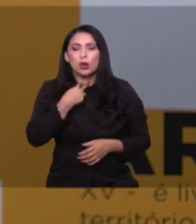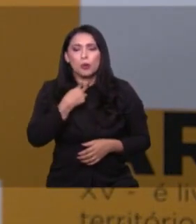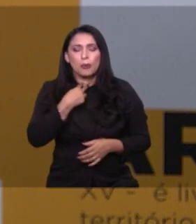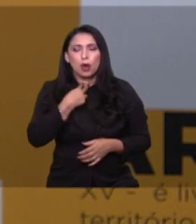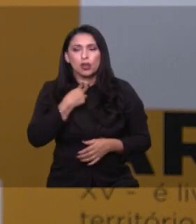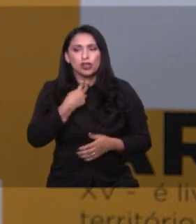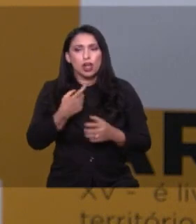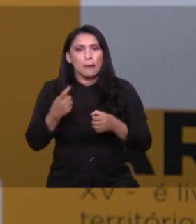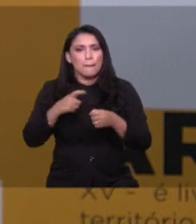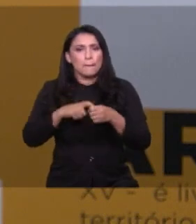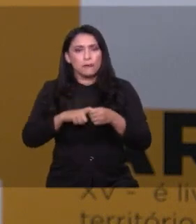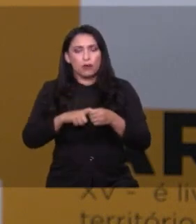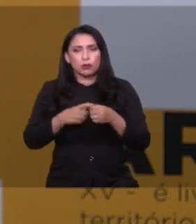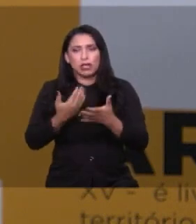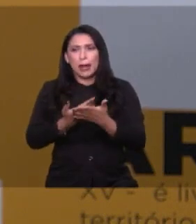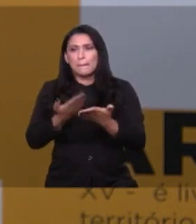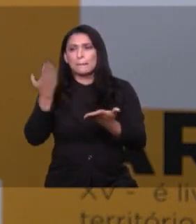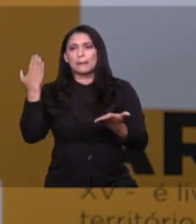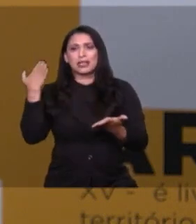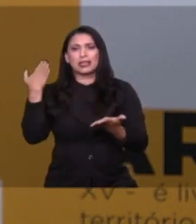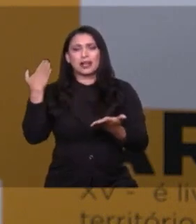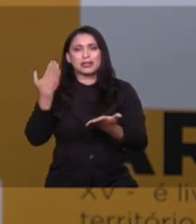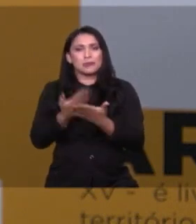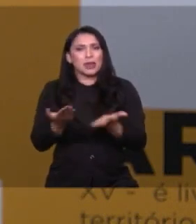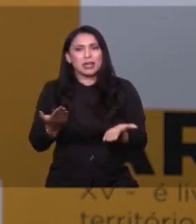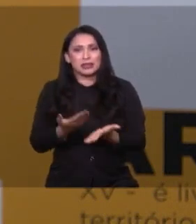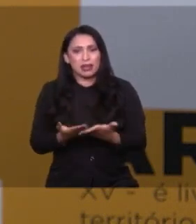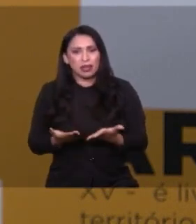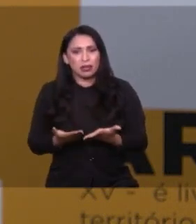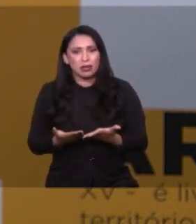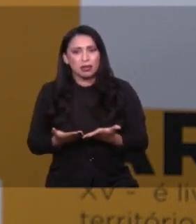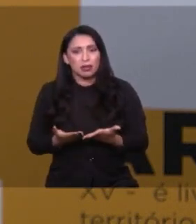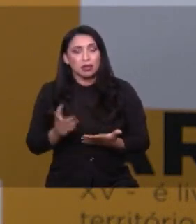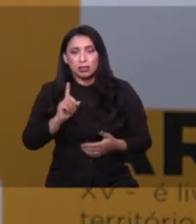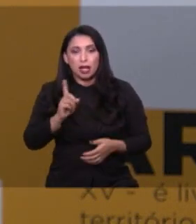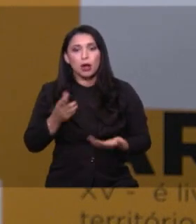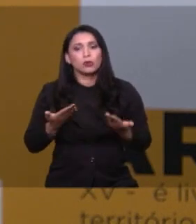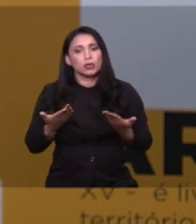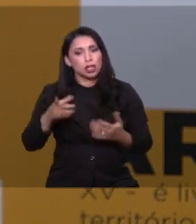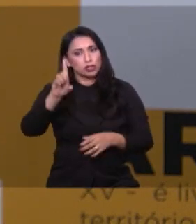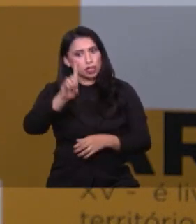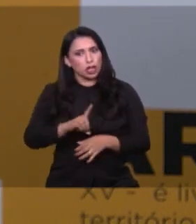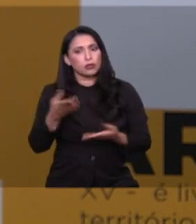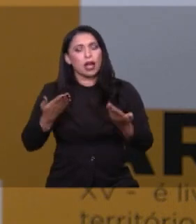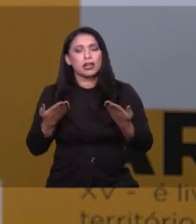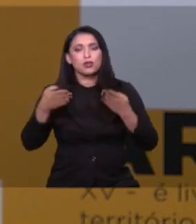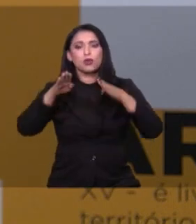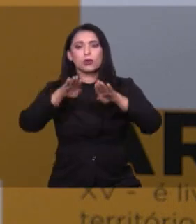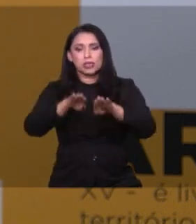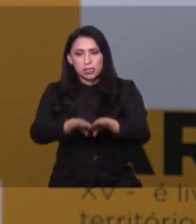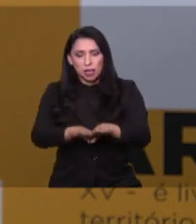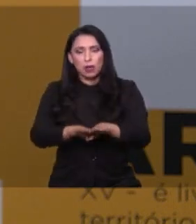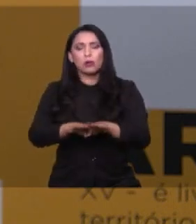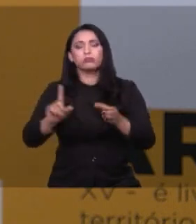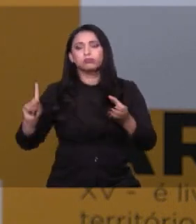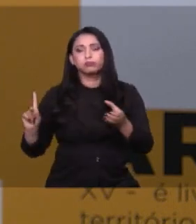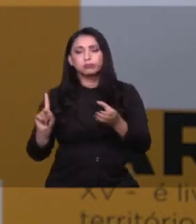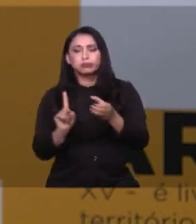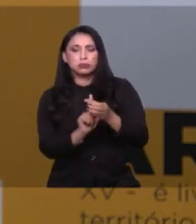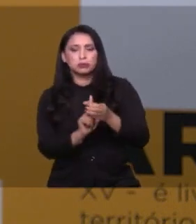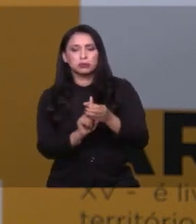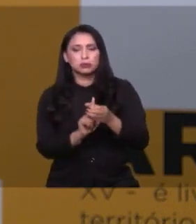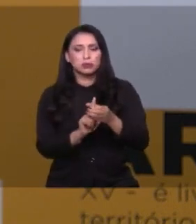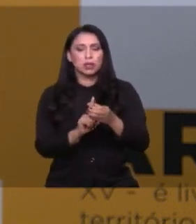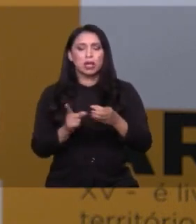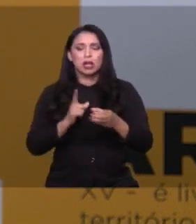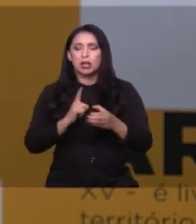sofrer o retrocesso. Então, a gente tem direito, sim, à inclusão. A gente tem direito, sim, à inclusão, estudando